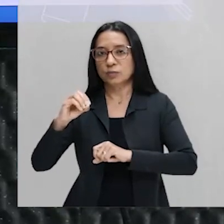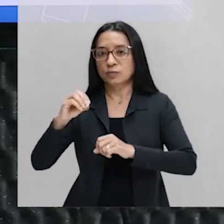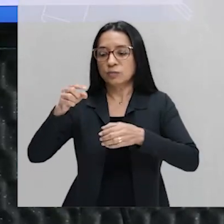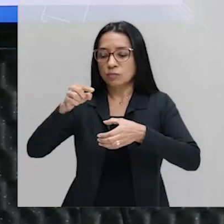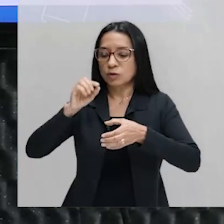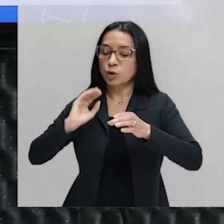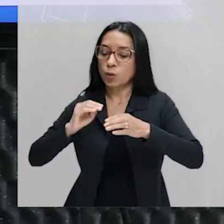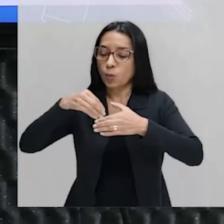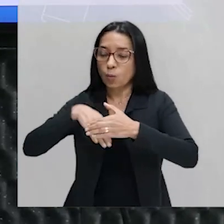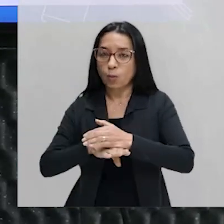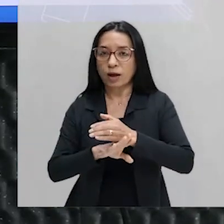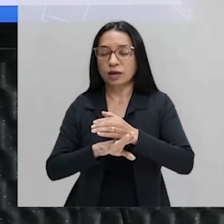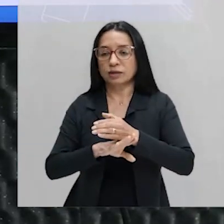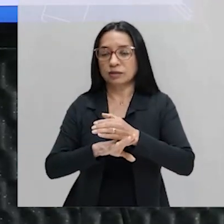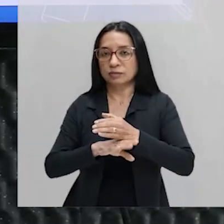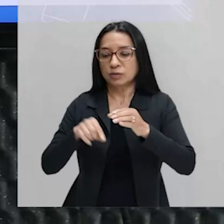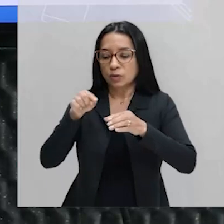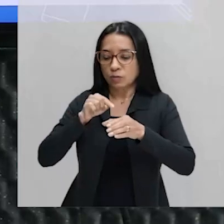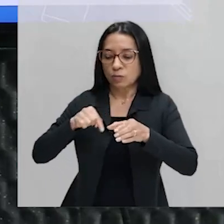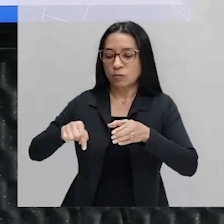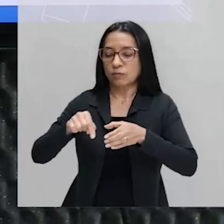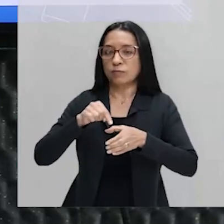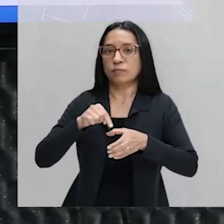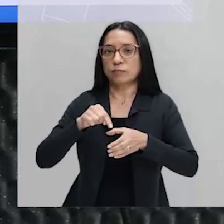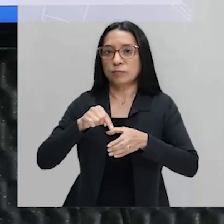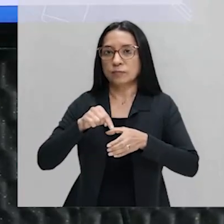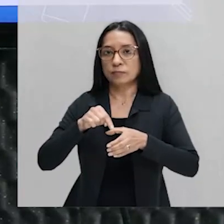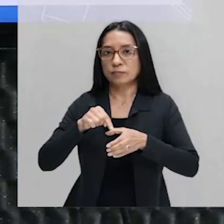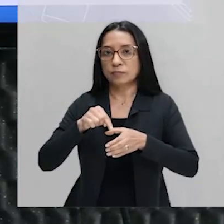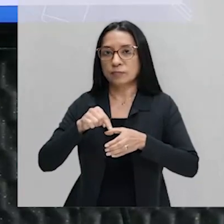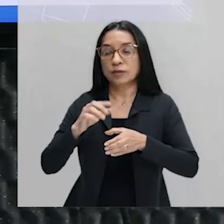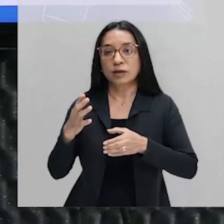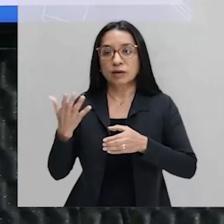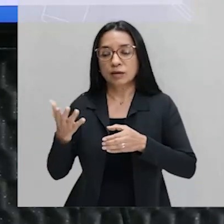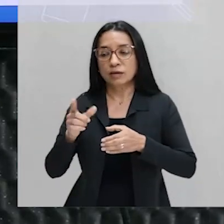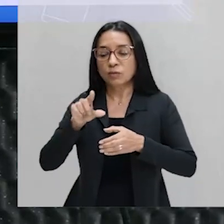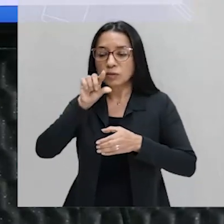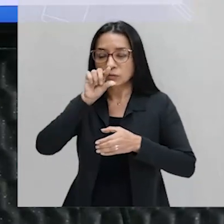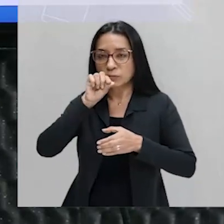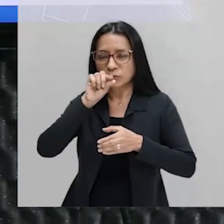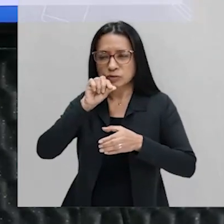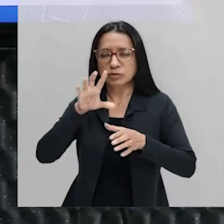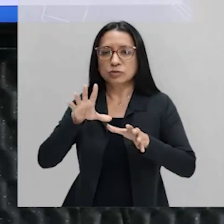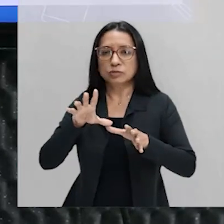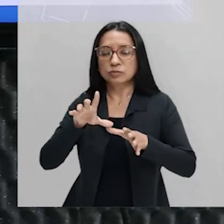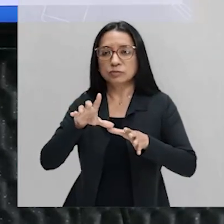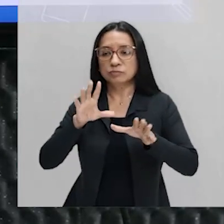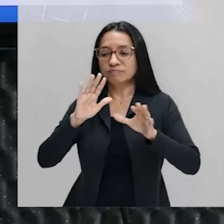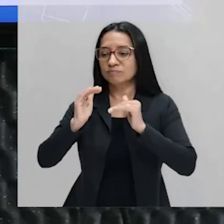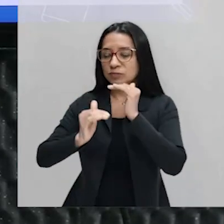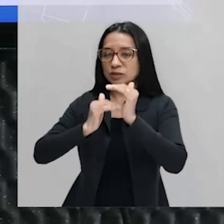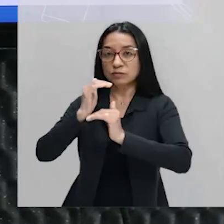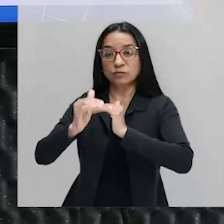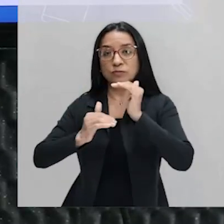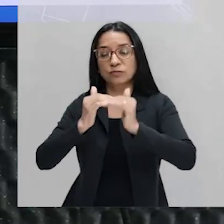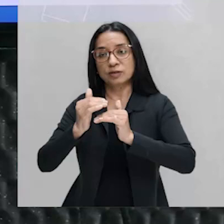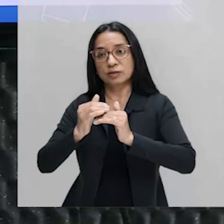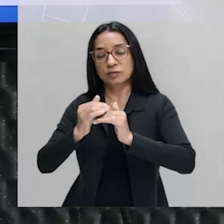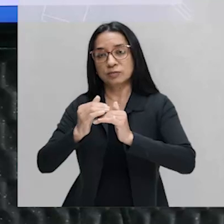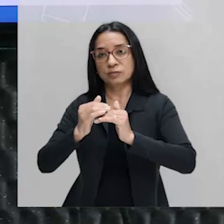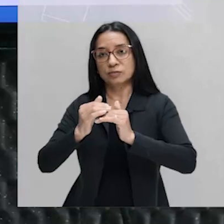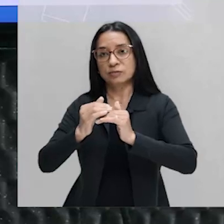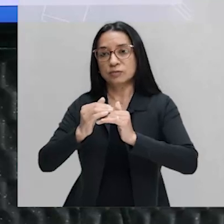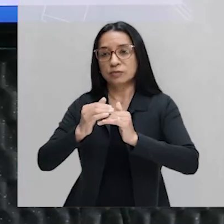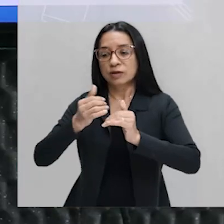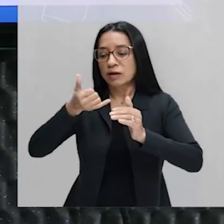o vitelo, tá? Que vai ficar ali dentro do ovo, enquanto o pintinho, no caso da ave, enquanto ele está se desenvolvendo, a